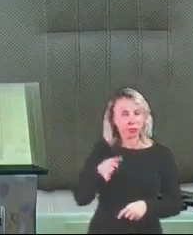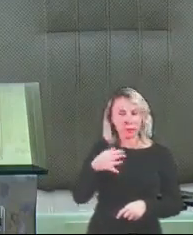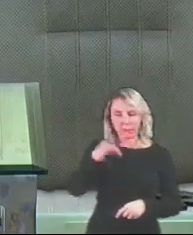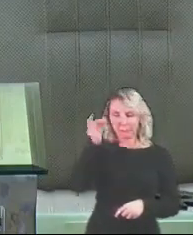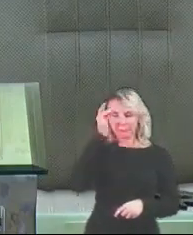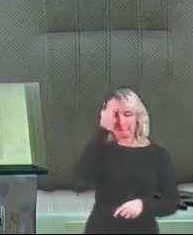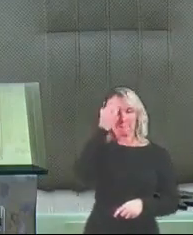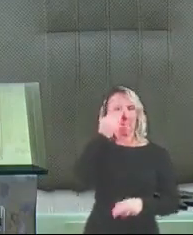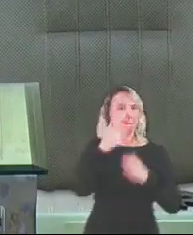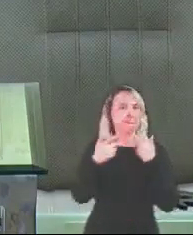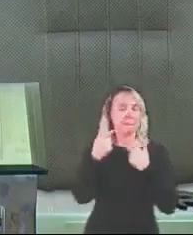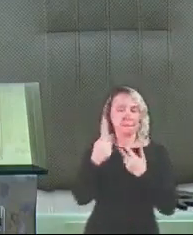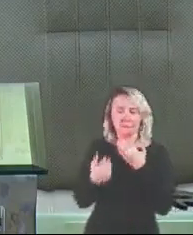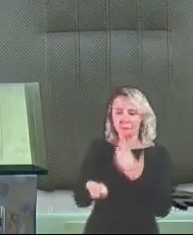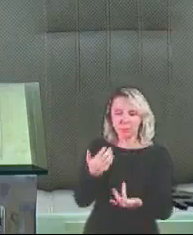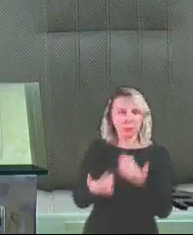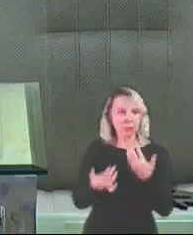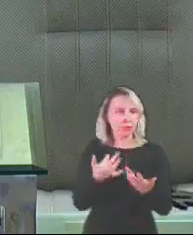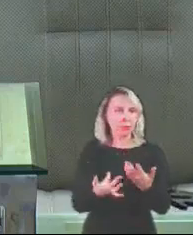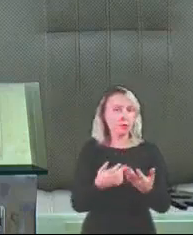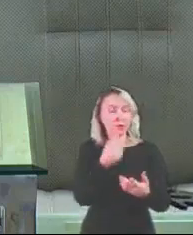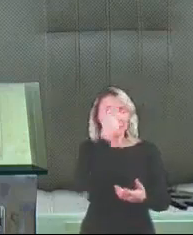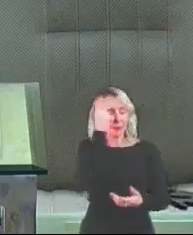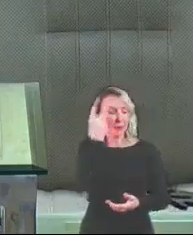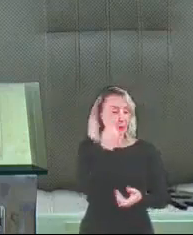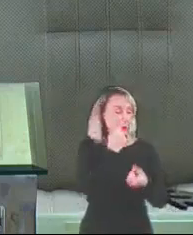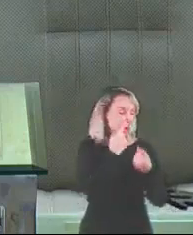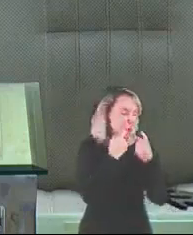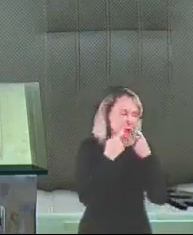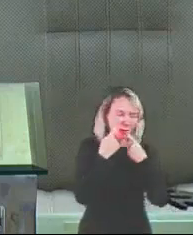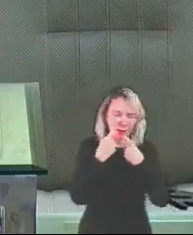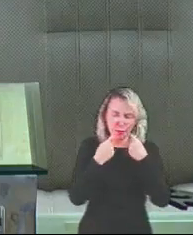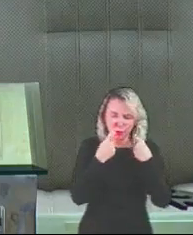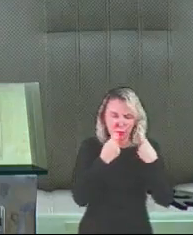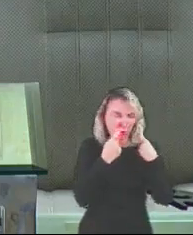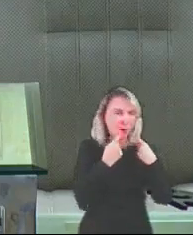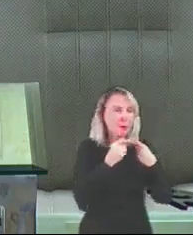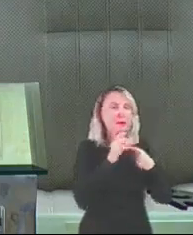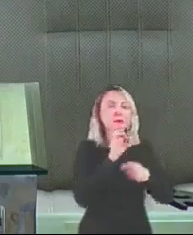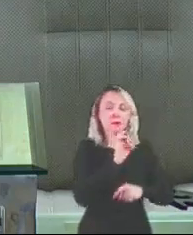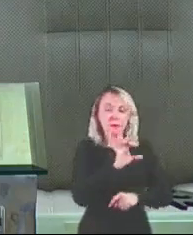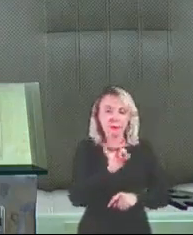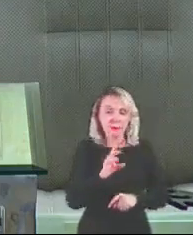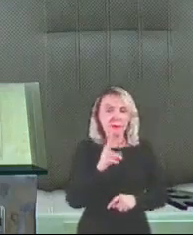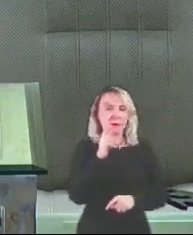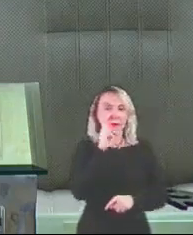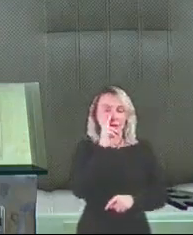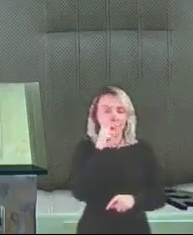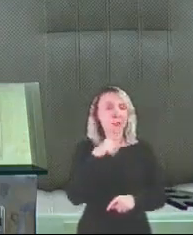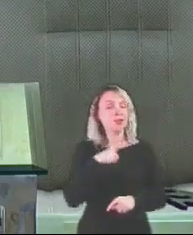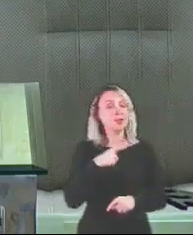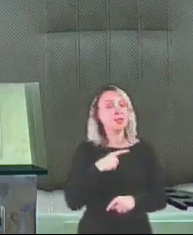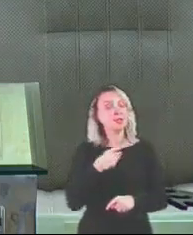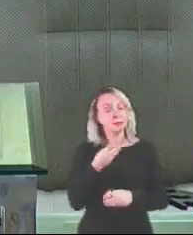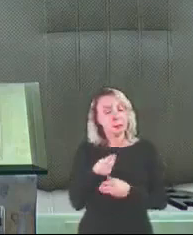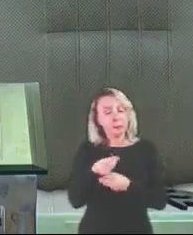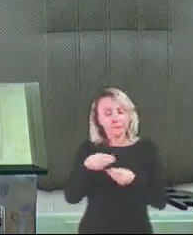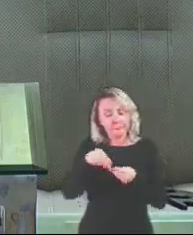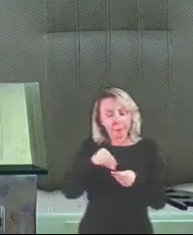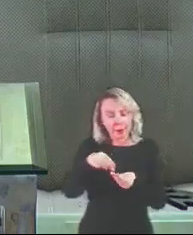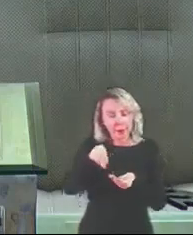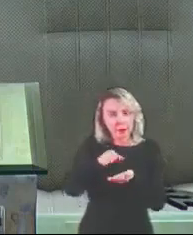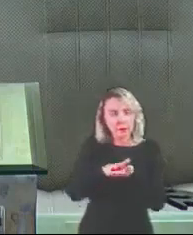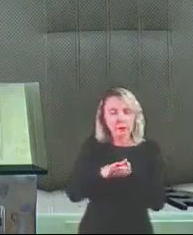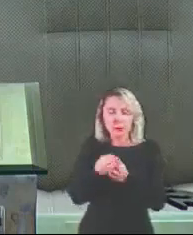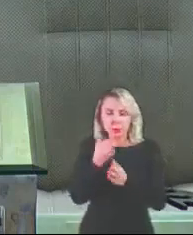clamar a Deus, derramar lágrimas. Todo crente trazia o seu lenço e perguntaram a Leonardo Reveil